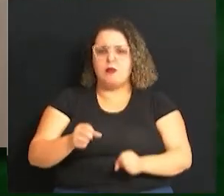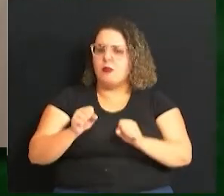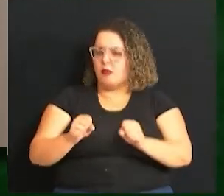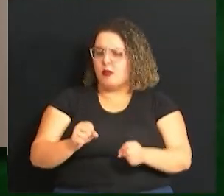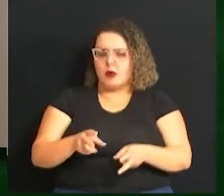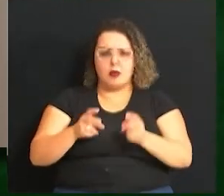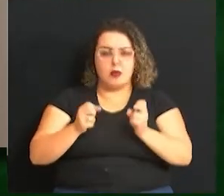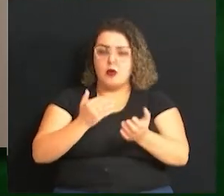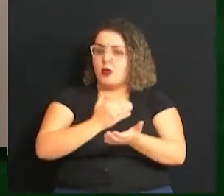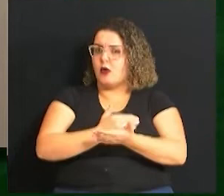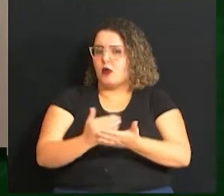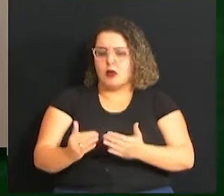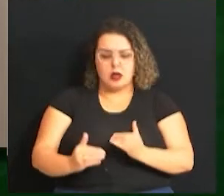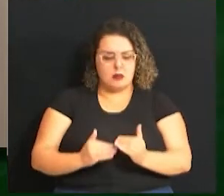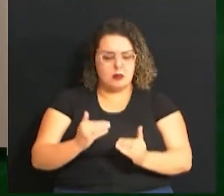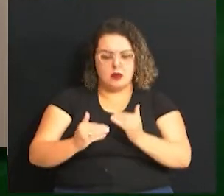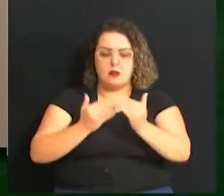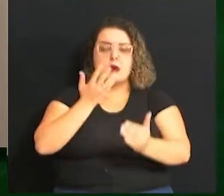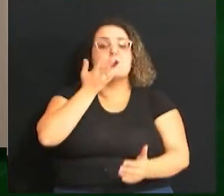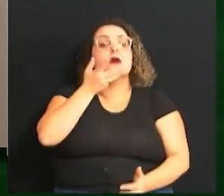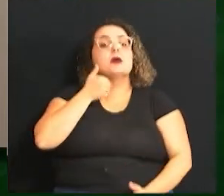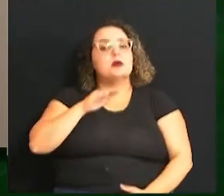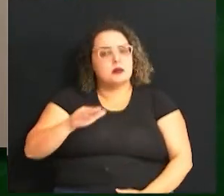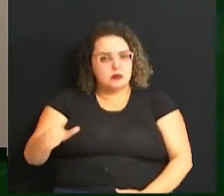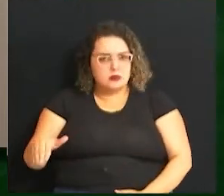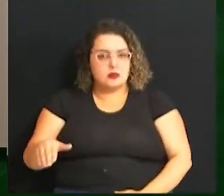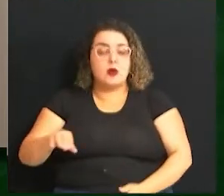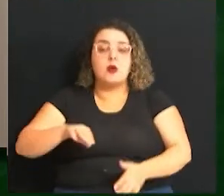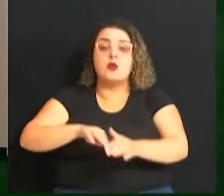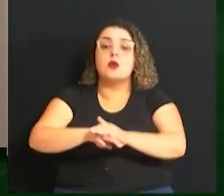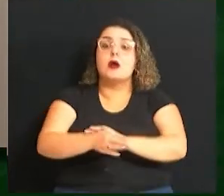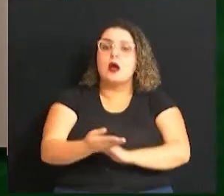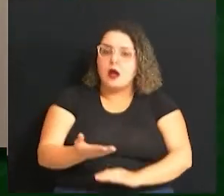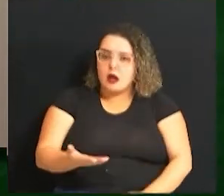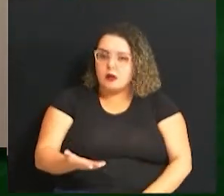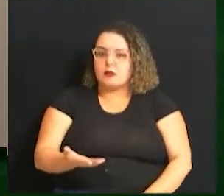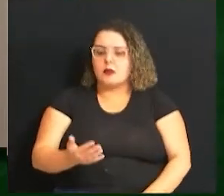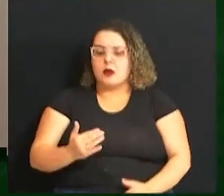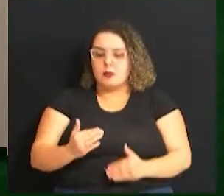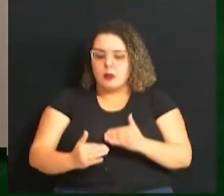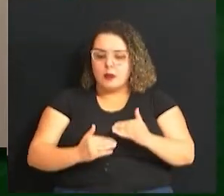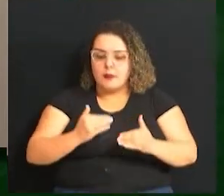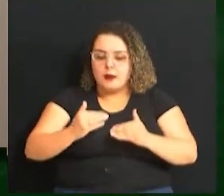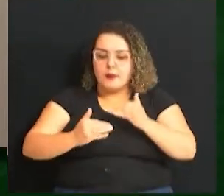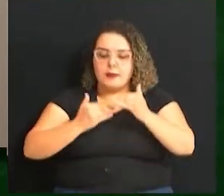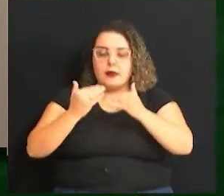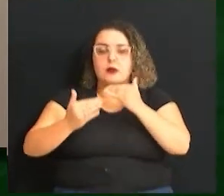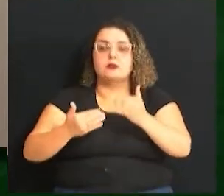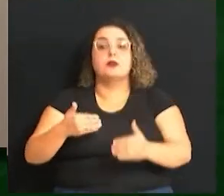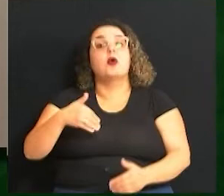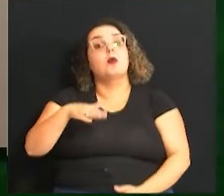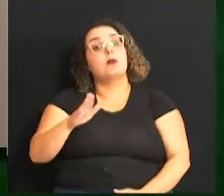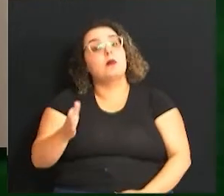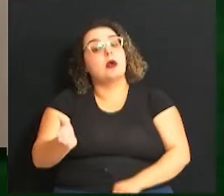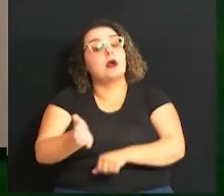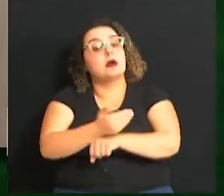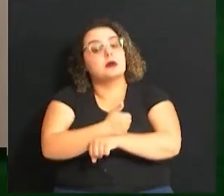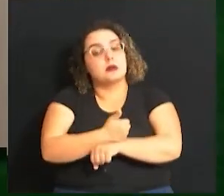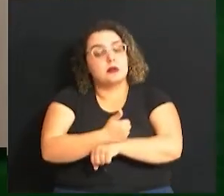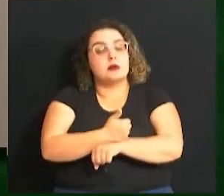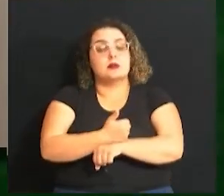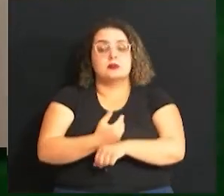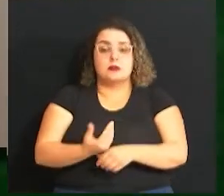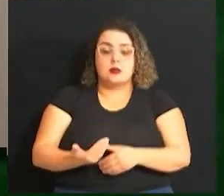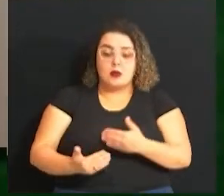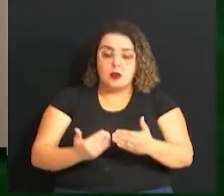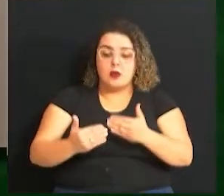habilidoso, você pode notar que ele começou a desenvolver isso na infância, os hábitos. Isso vai sendo formado quanto mais cedo a